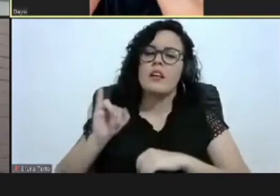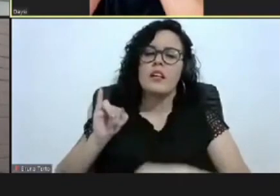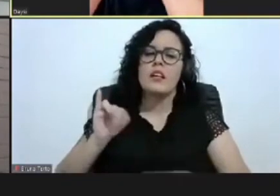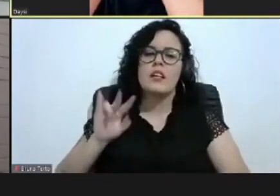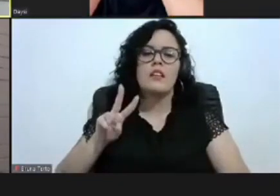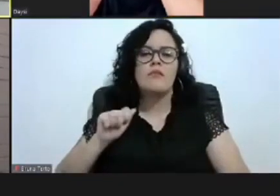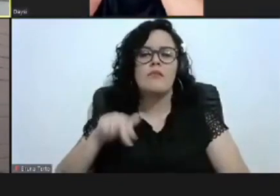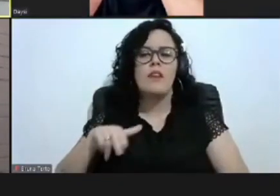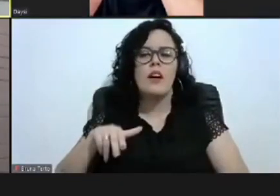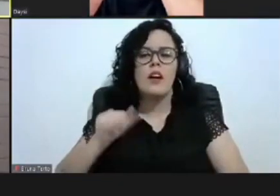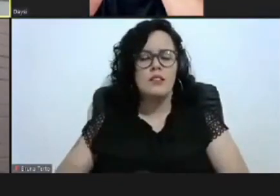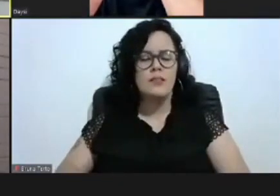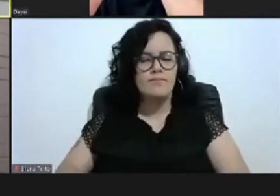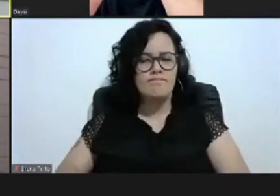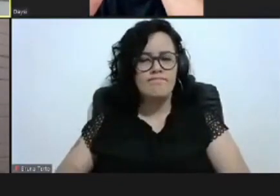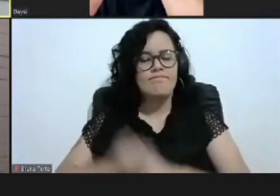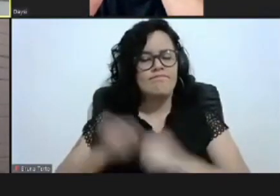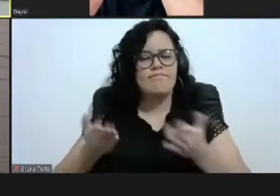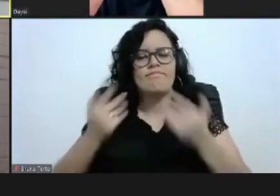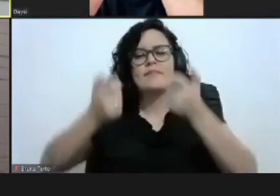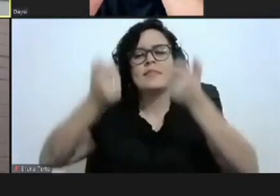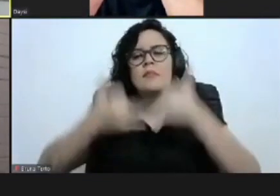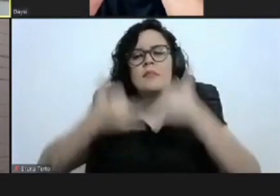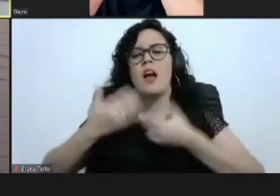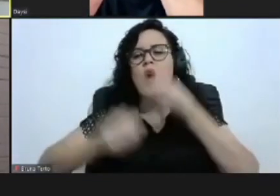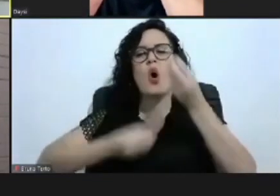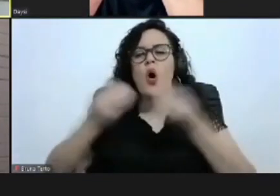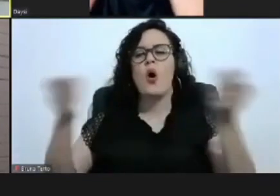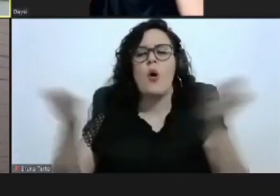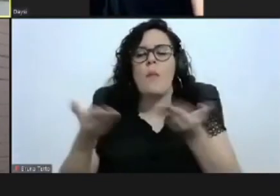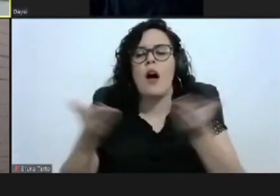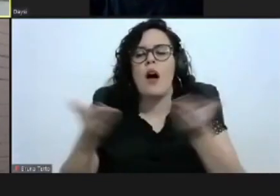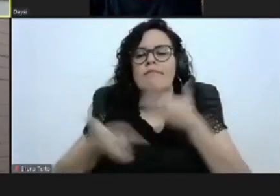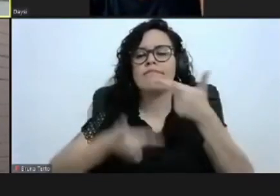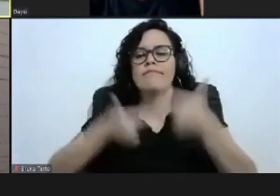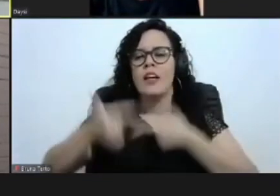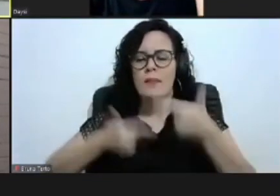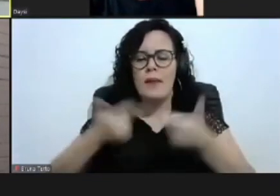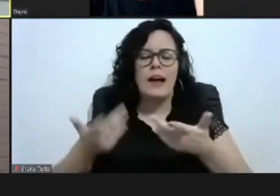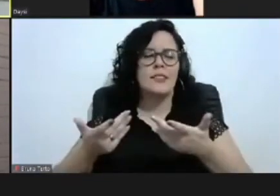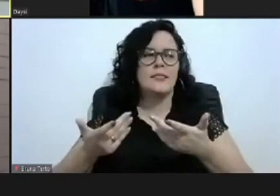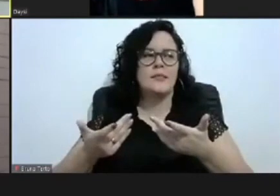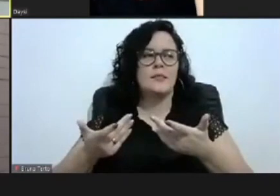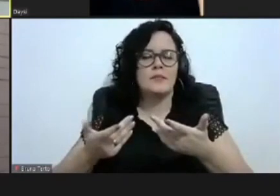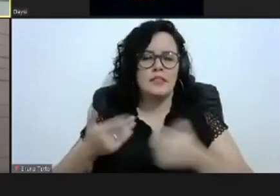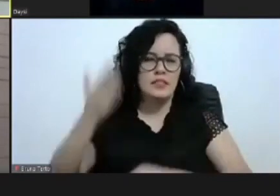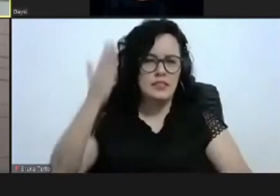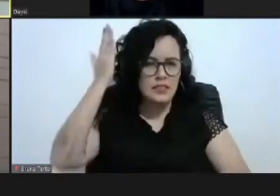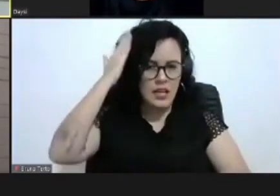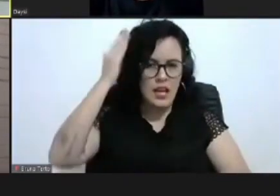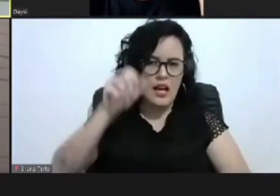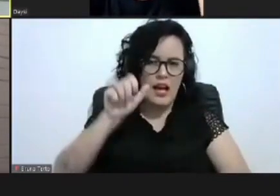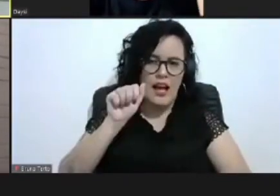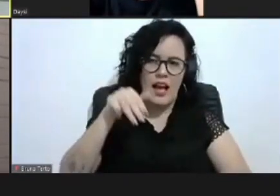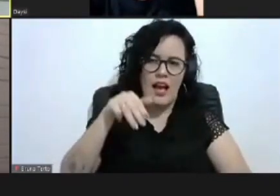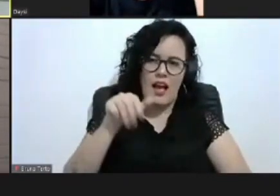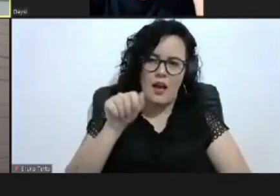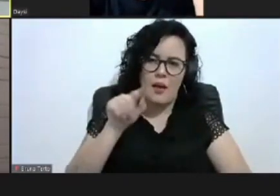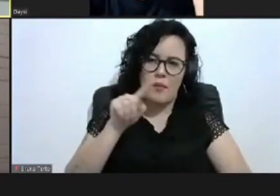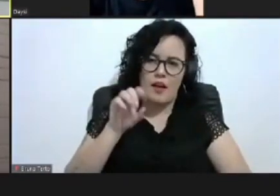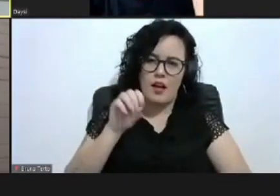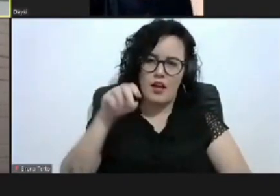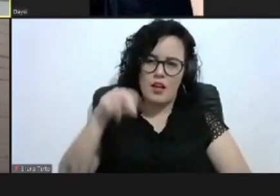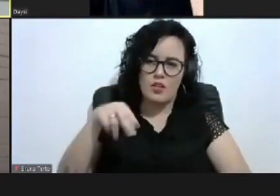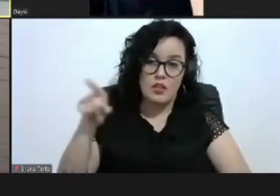e como é que está o mercado editorial para você? A gente sabe que a Amazon está